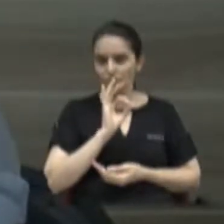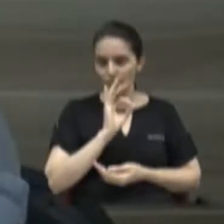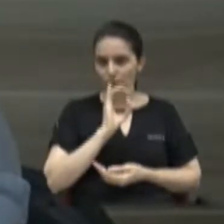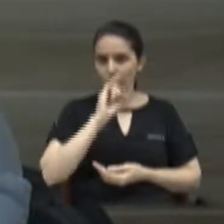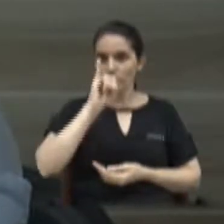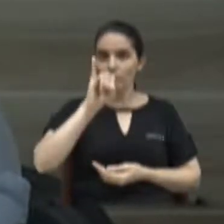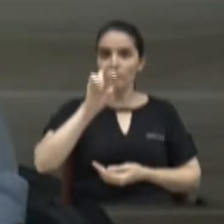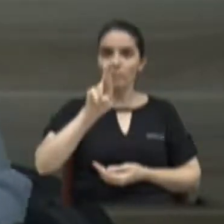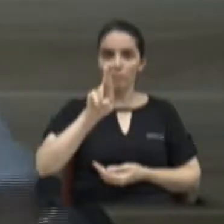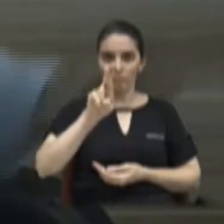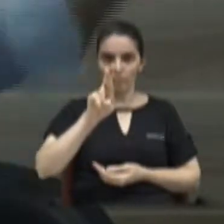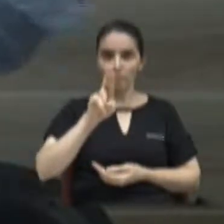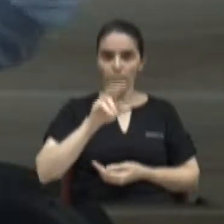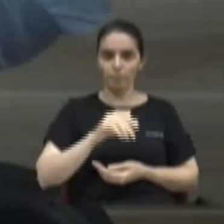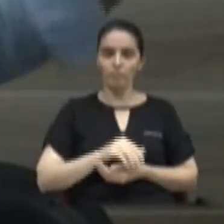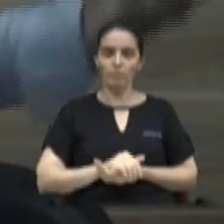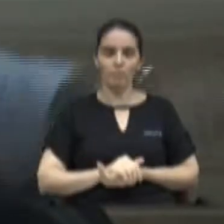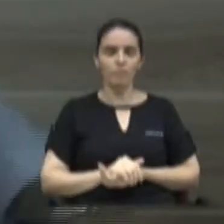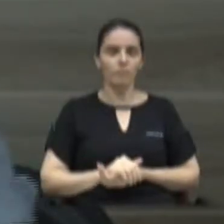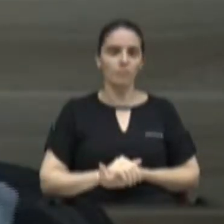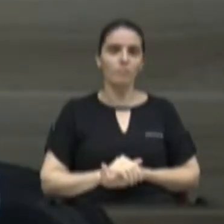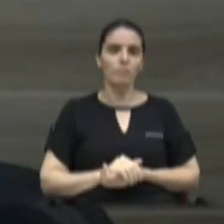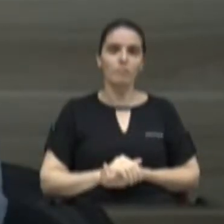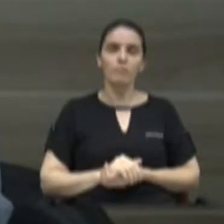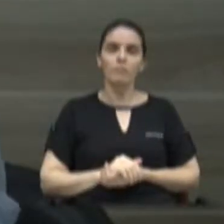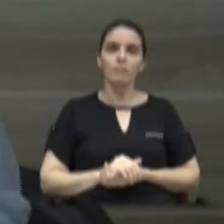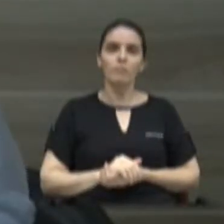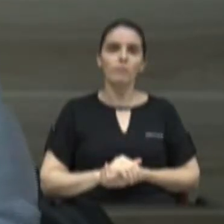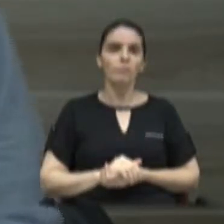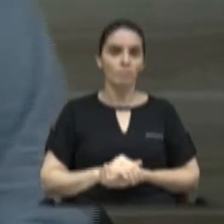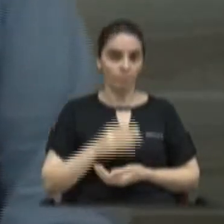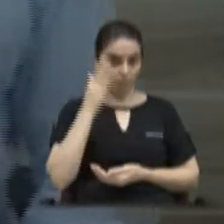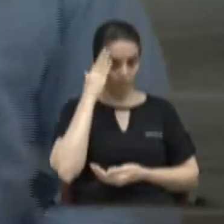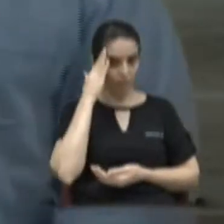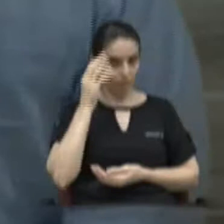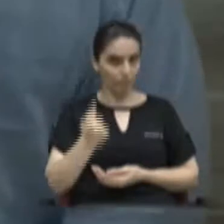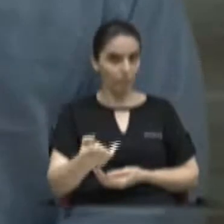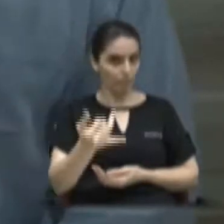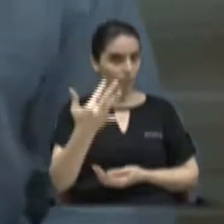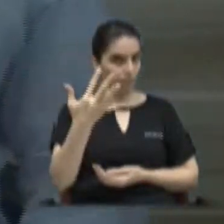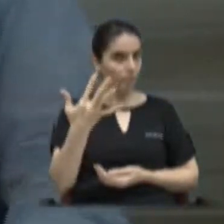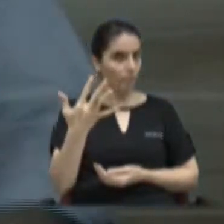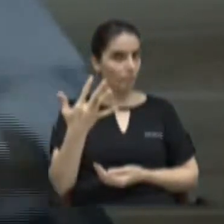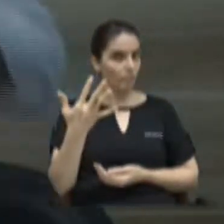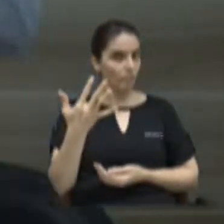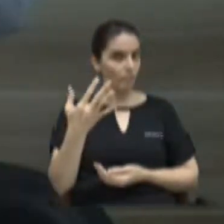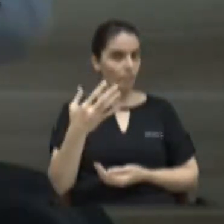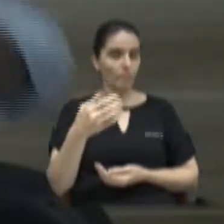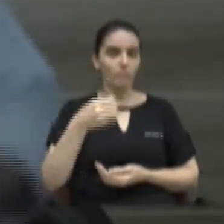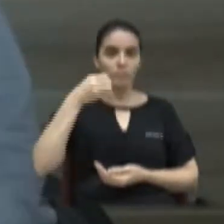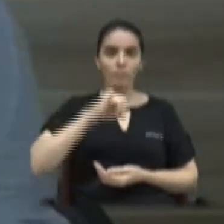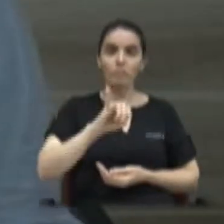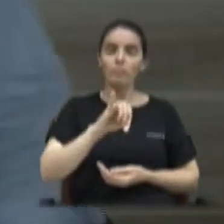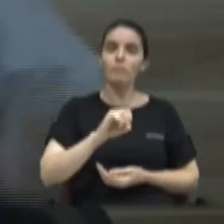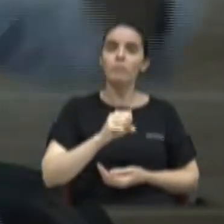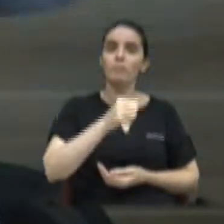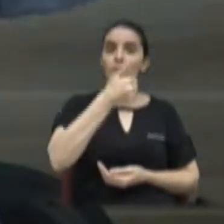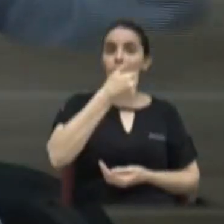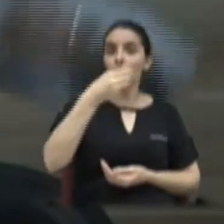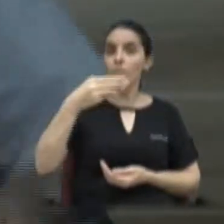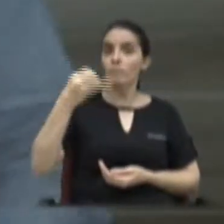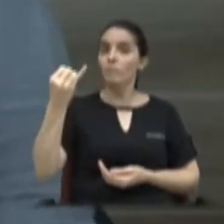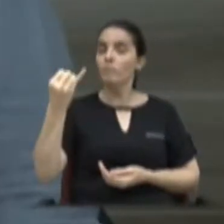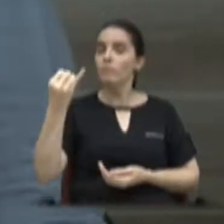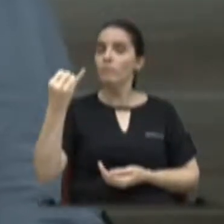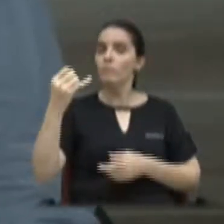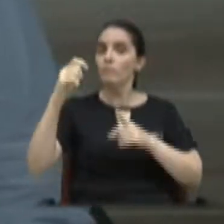do bruto que se arrecada. Sabe o que é isso? Se você fatura 1 milhão por mês, 370 mil vai